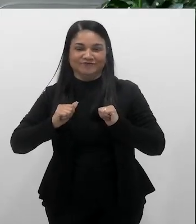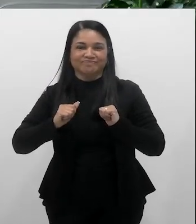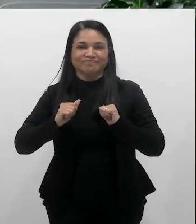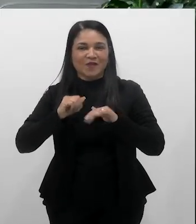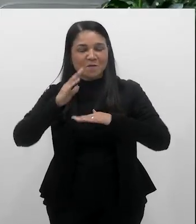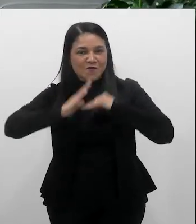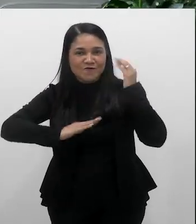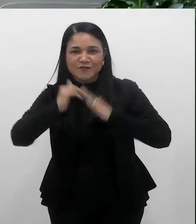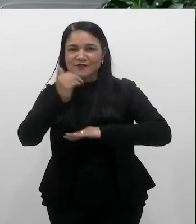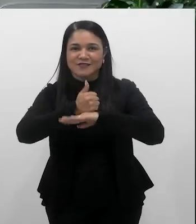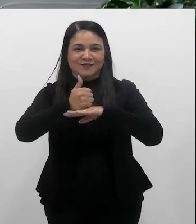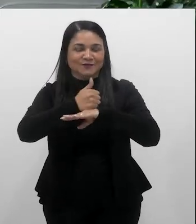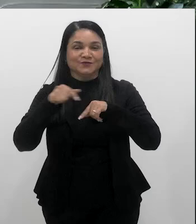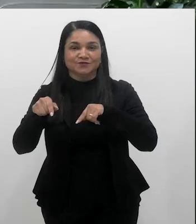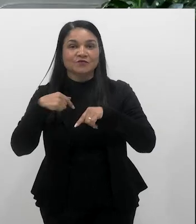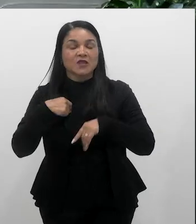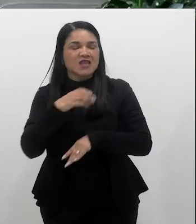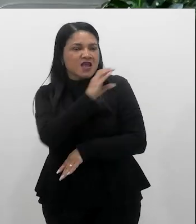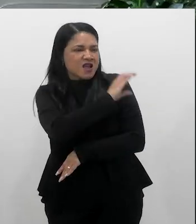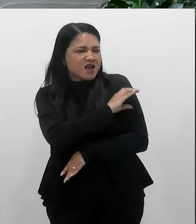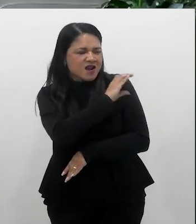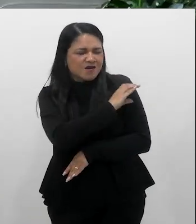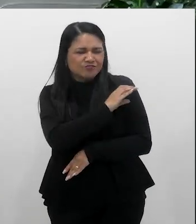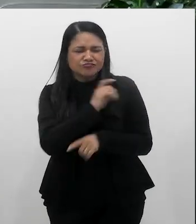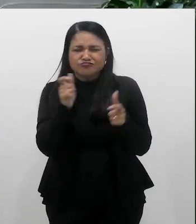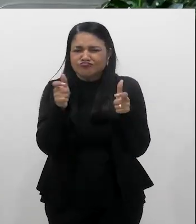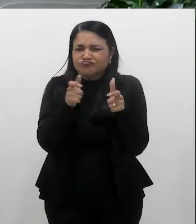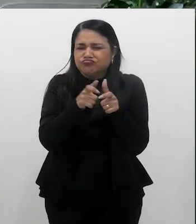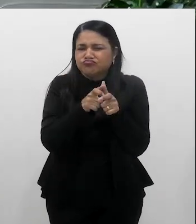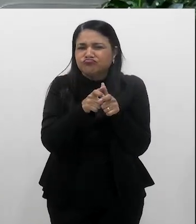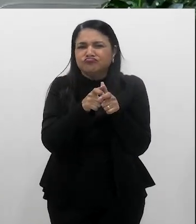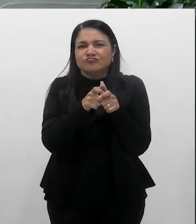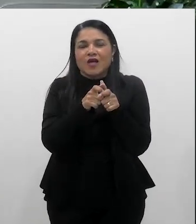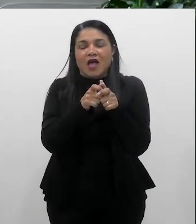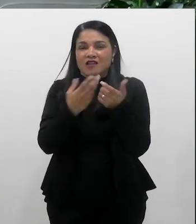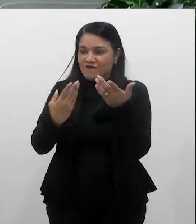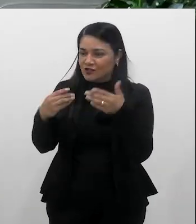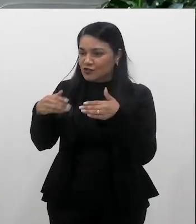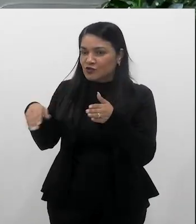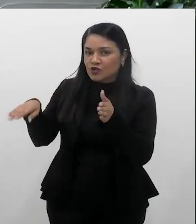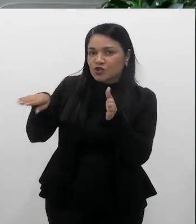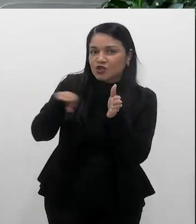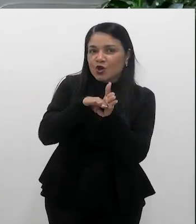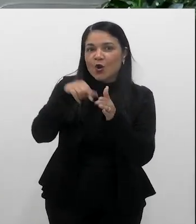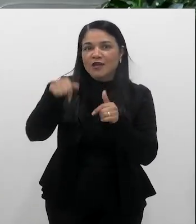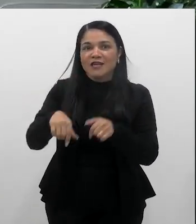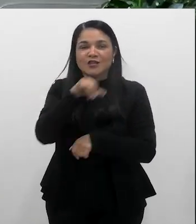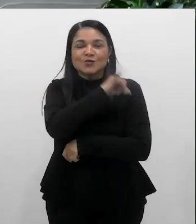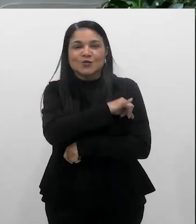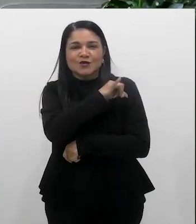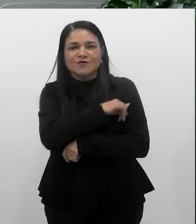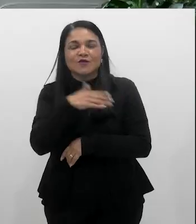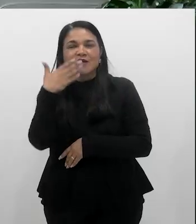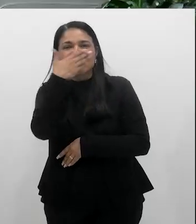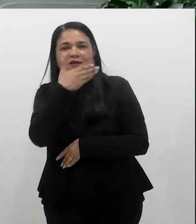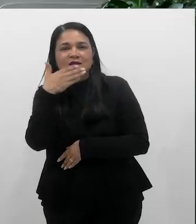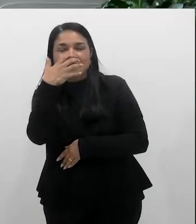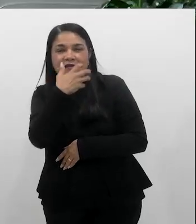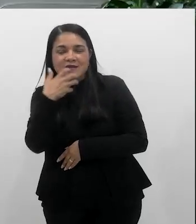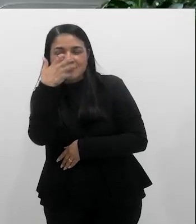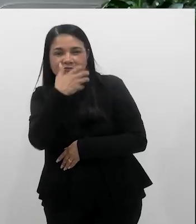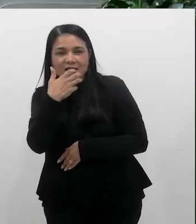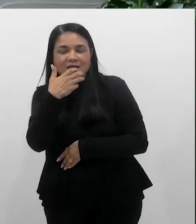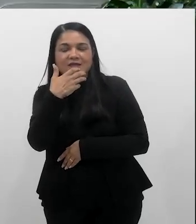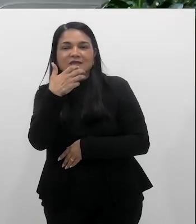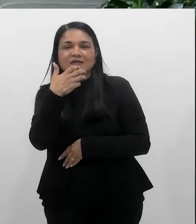de artista ali, ele achava que Campos era muito pequeno para ele. Veio para o Rio de Janeiro, aí foi cantar em prostíbulos,